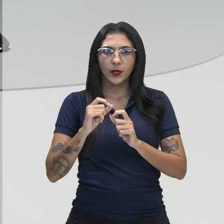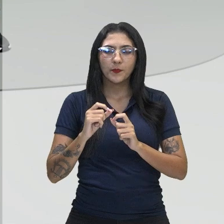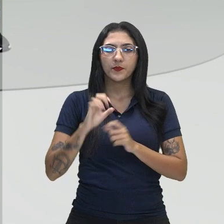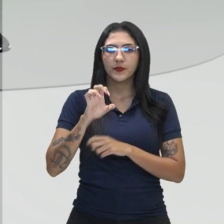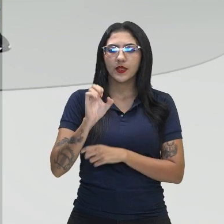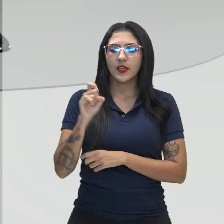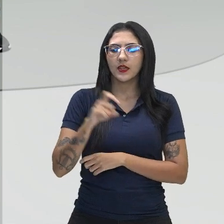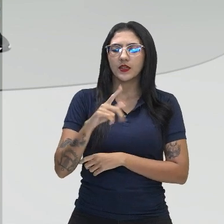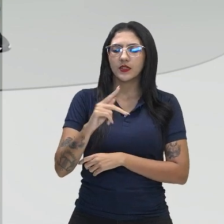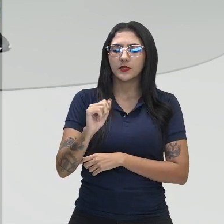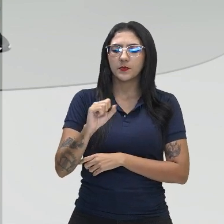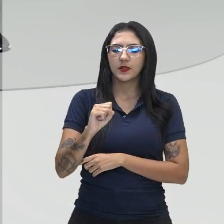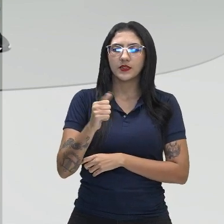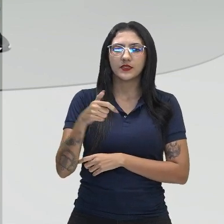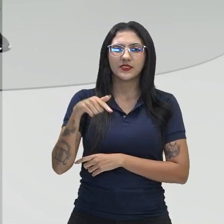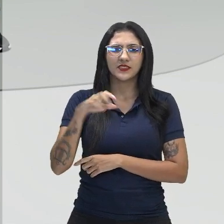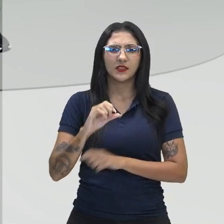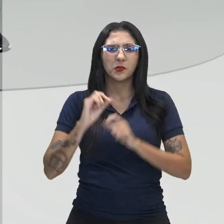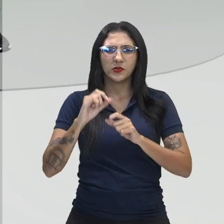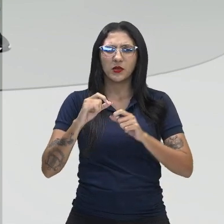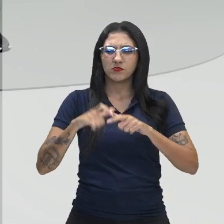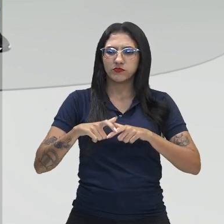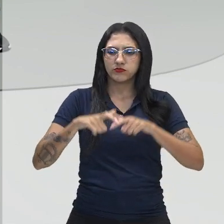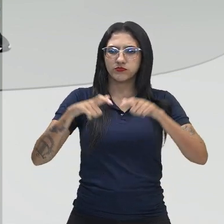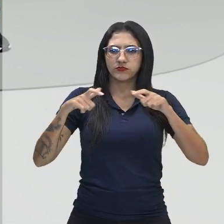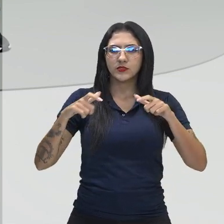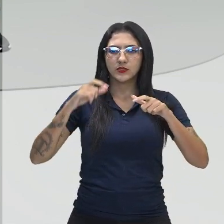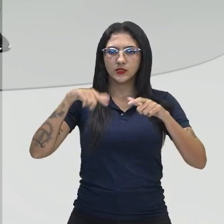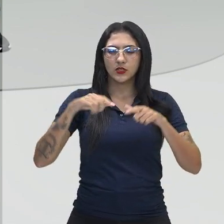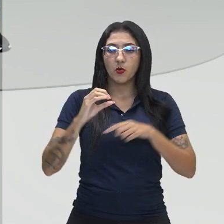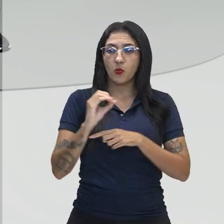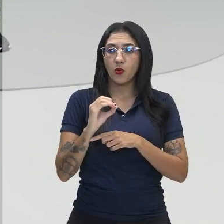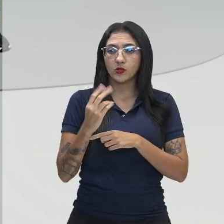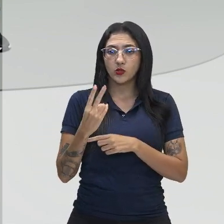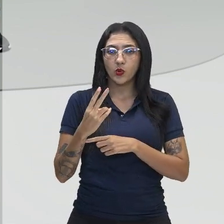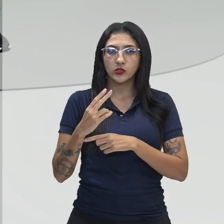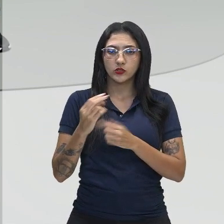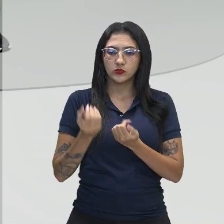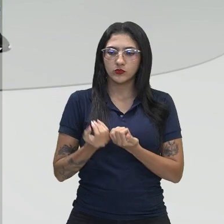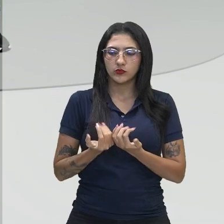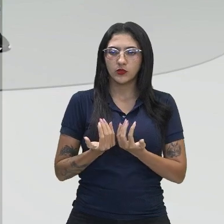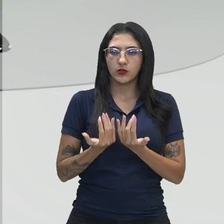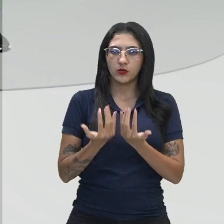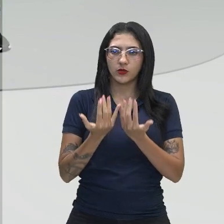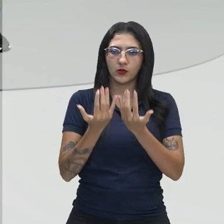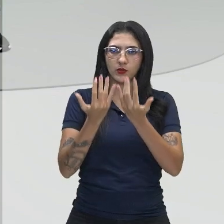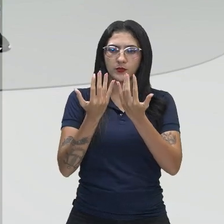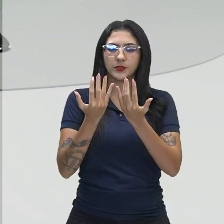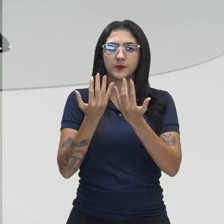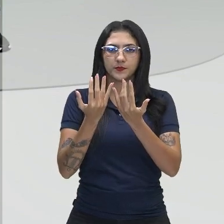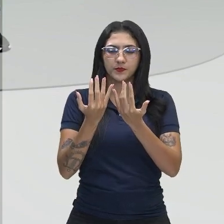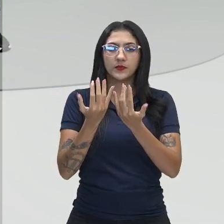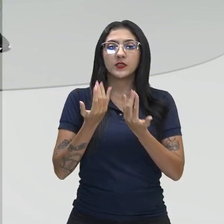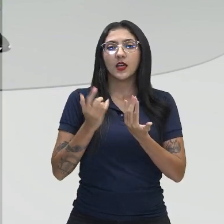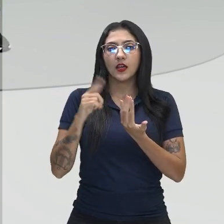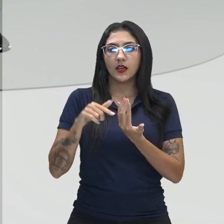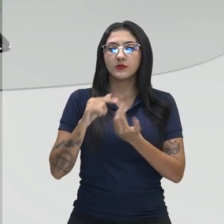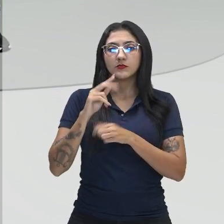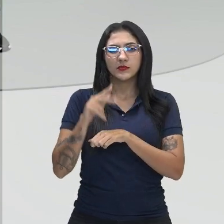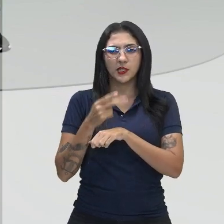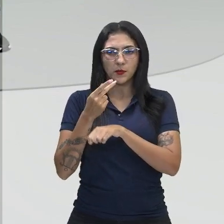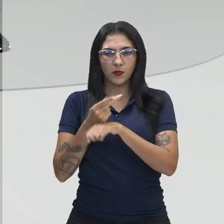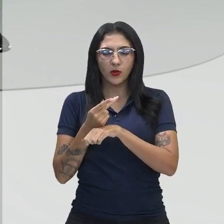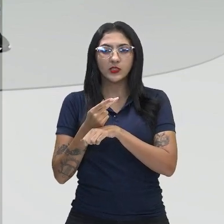expansão. Nessa expansão, o ar sobe, tá certo? E aí nós temos na sequência, quando o ar